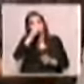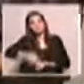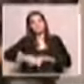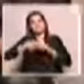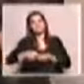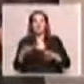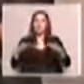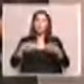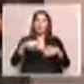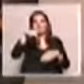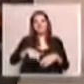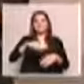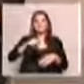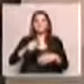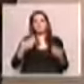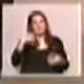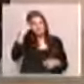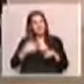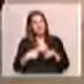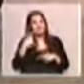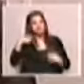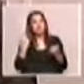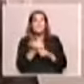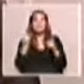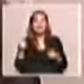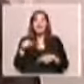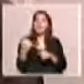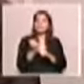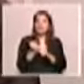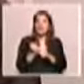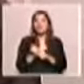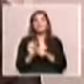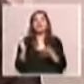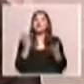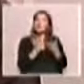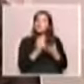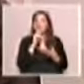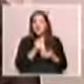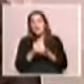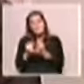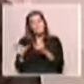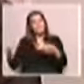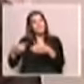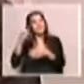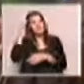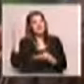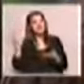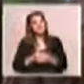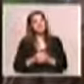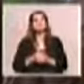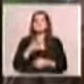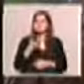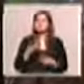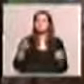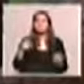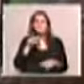região. E, portanto, pareceu-me super interessante trazer, porque é uma outra atividade que a escola onde se possa inserir na comunidade. Exatamente. De uma forma tão fácil. E, acima de tudo, acho que